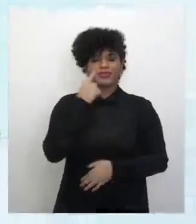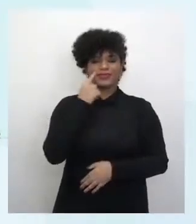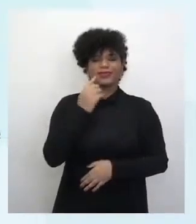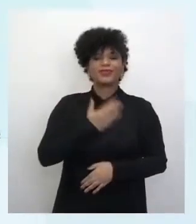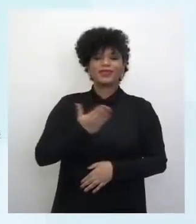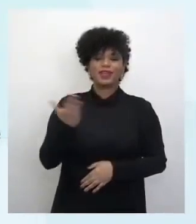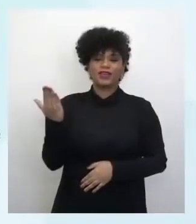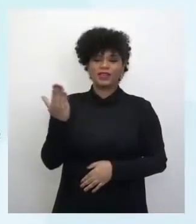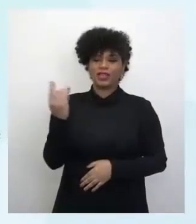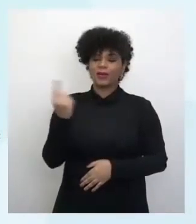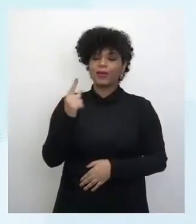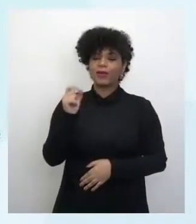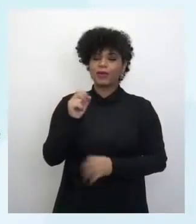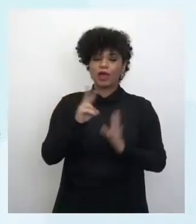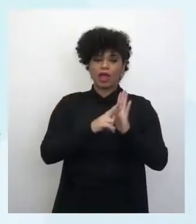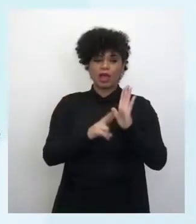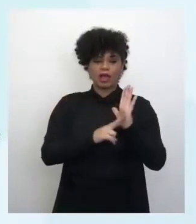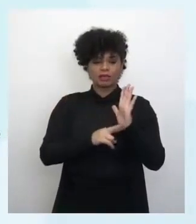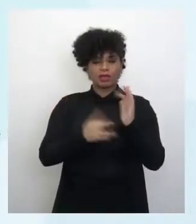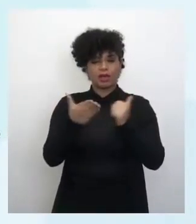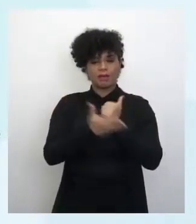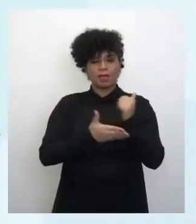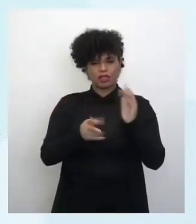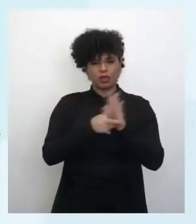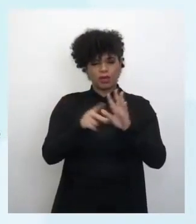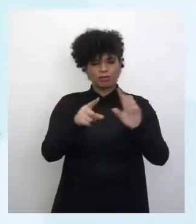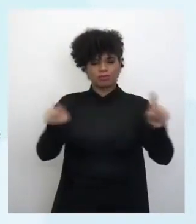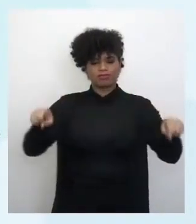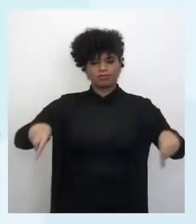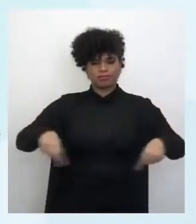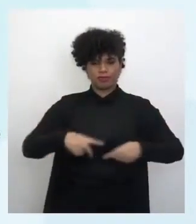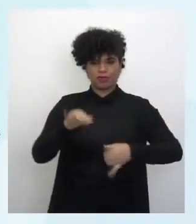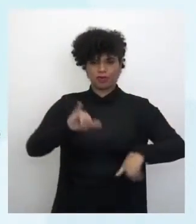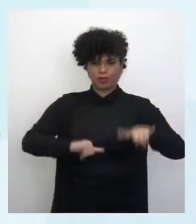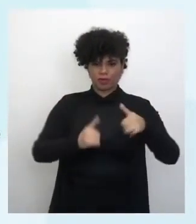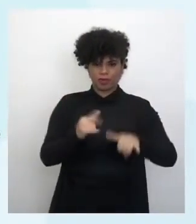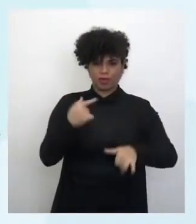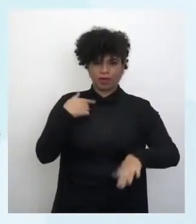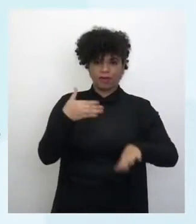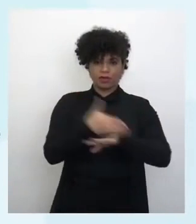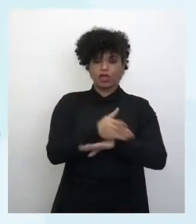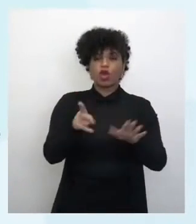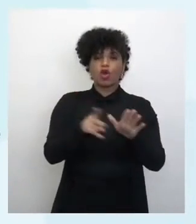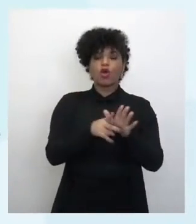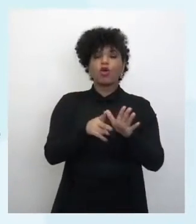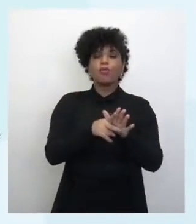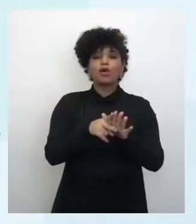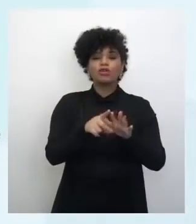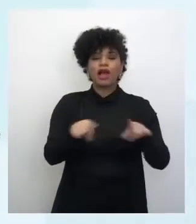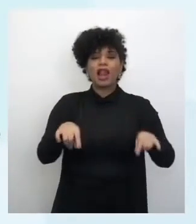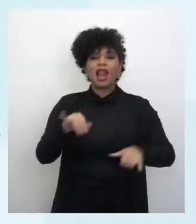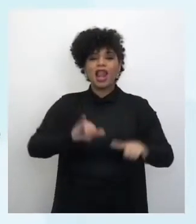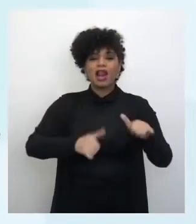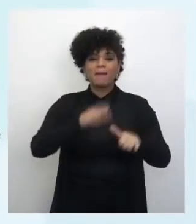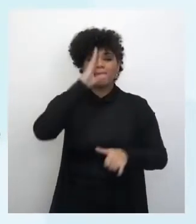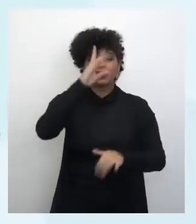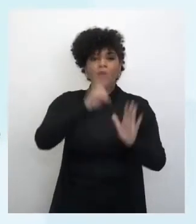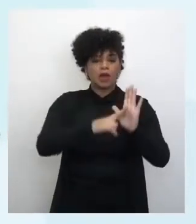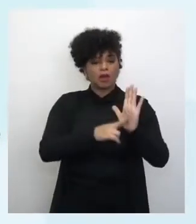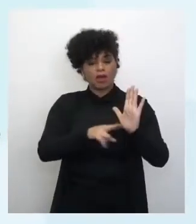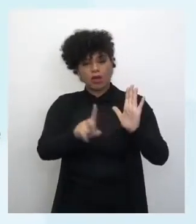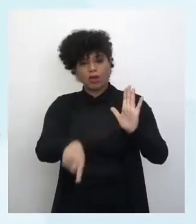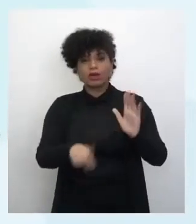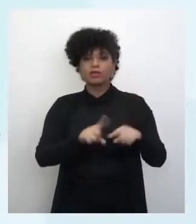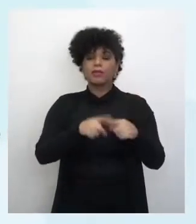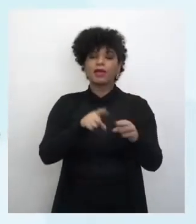A primeira são as regras gerais de laboratório. Se você entrar num laboratório de química, essas são as regras principais.